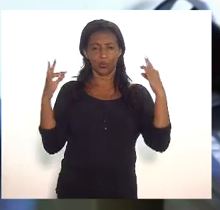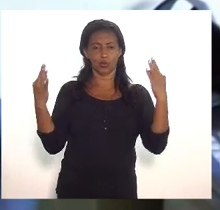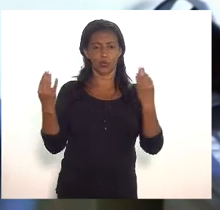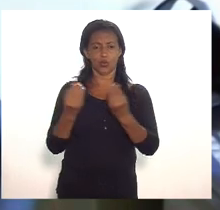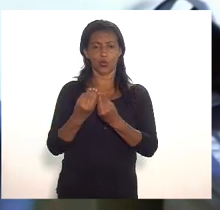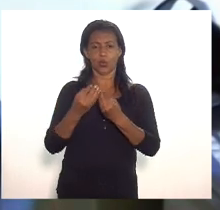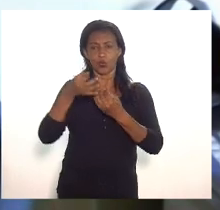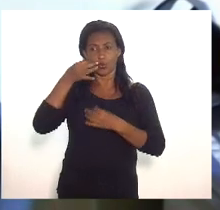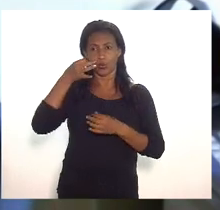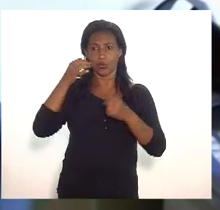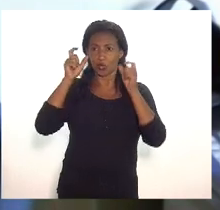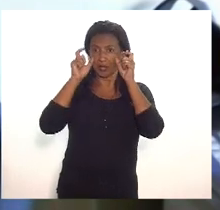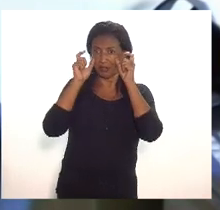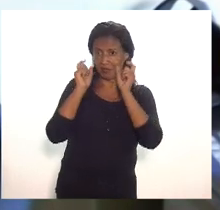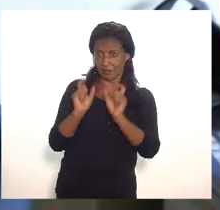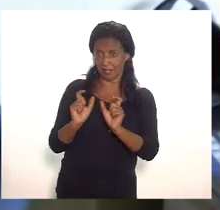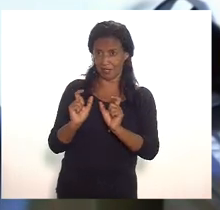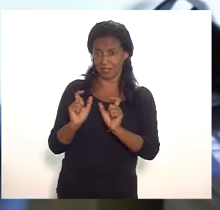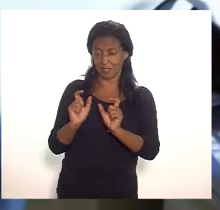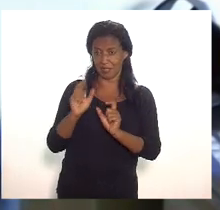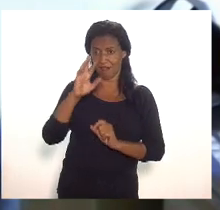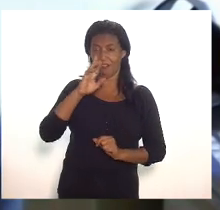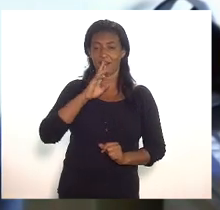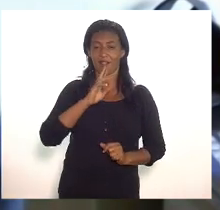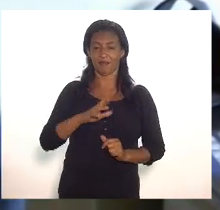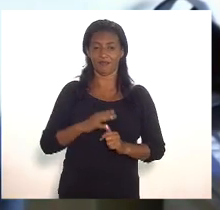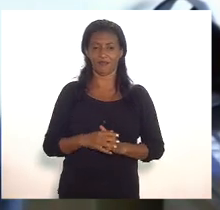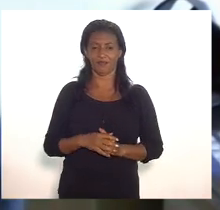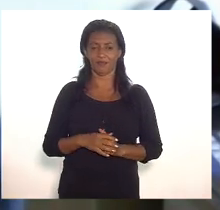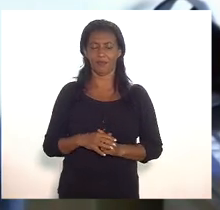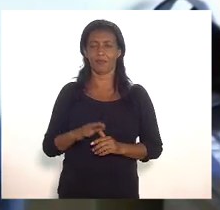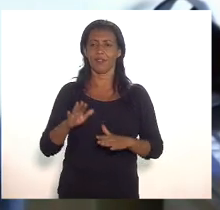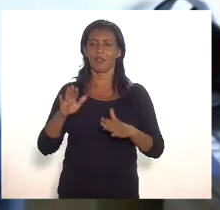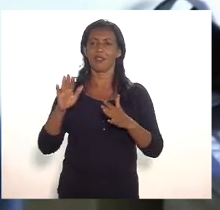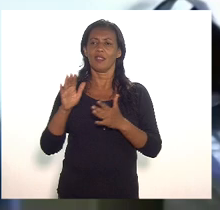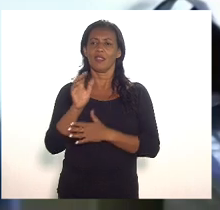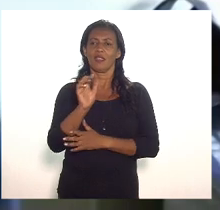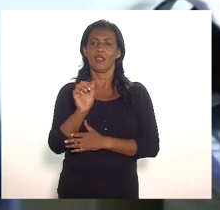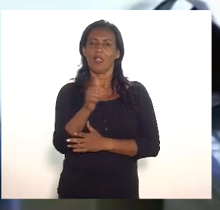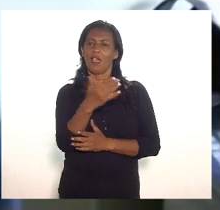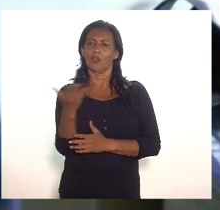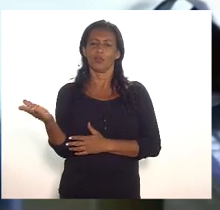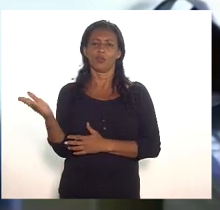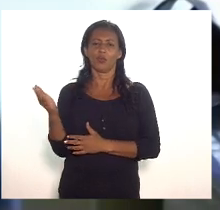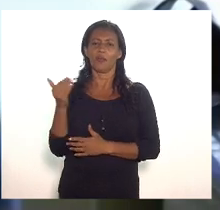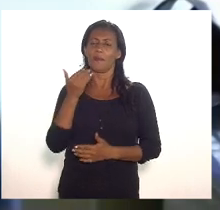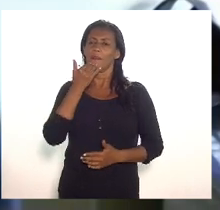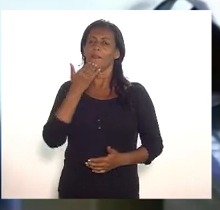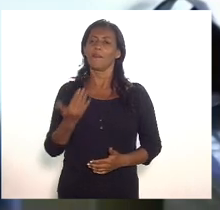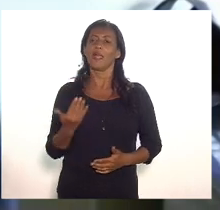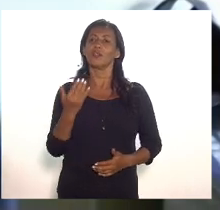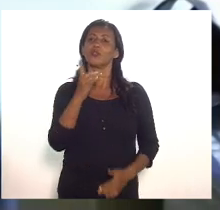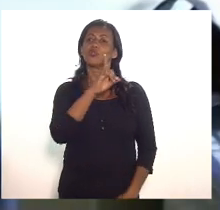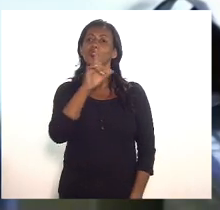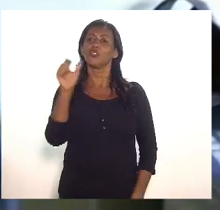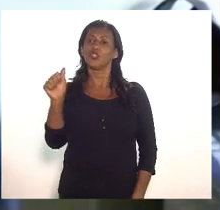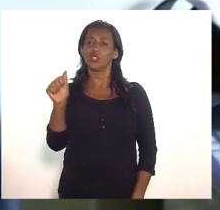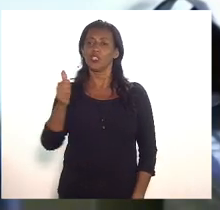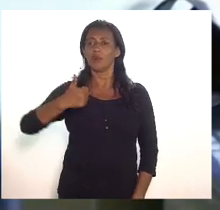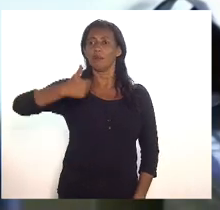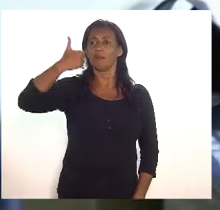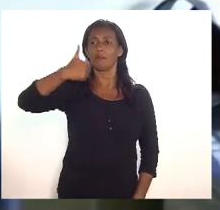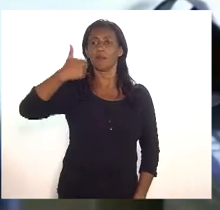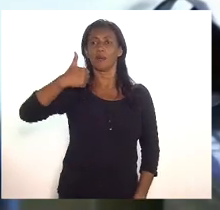os interessados, e diz: decisão. Aos agravados, de logo peço data para a